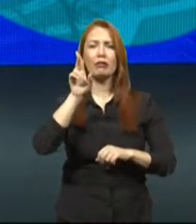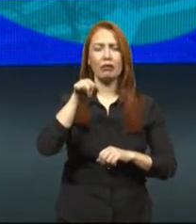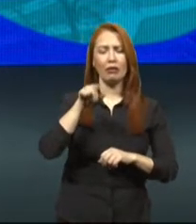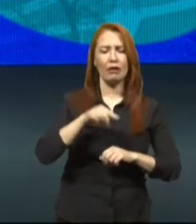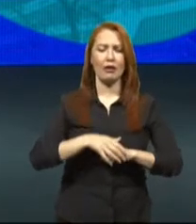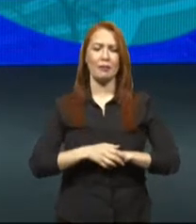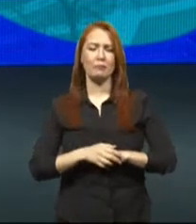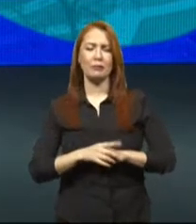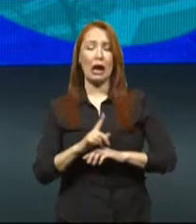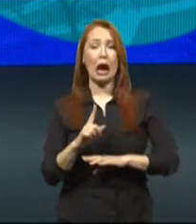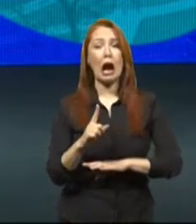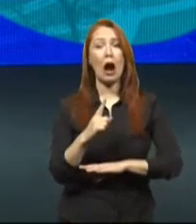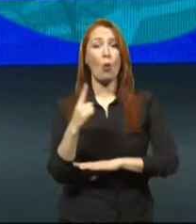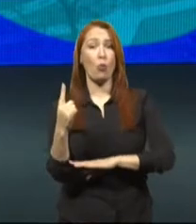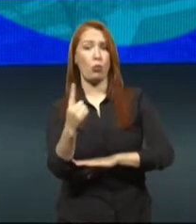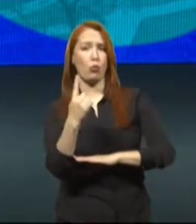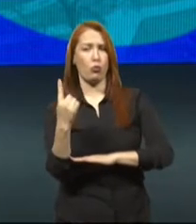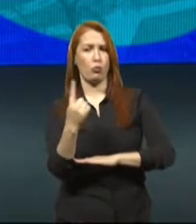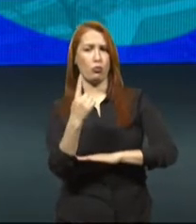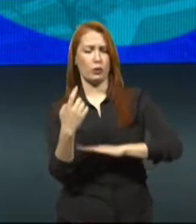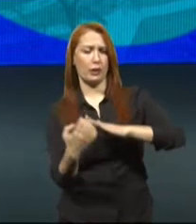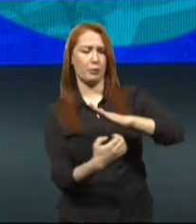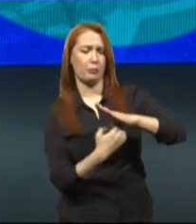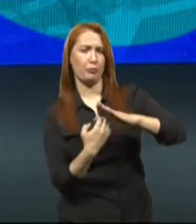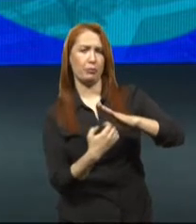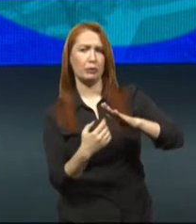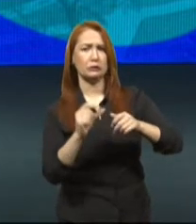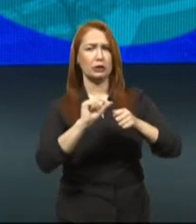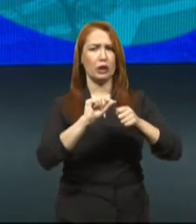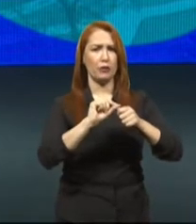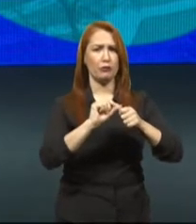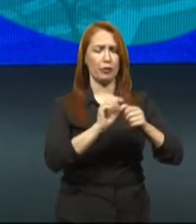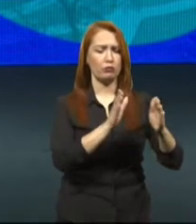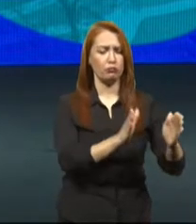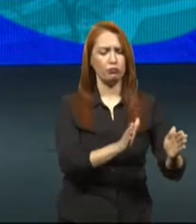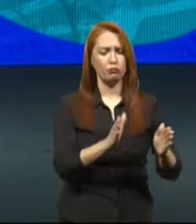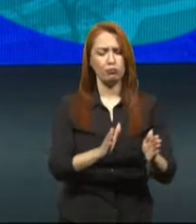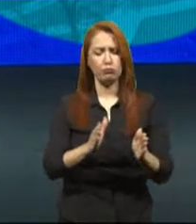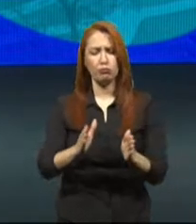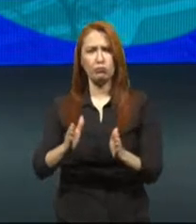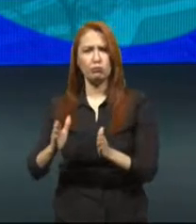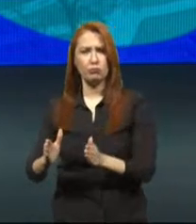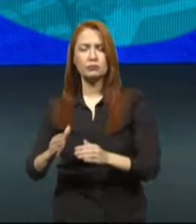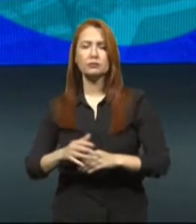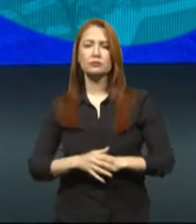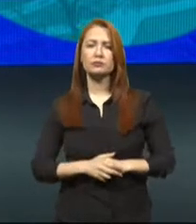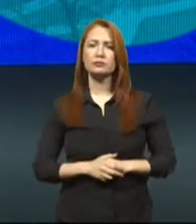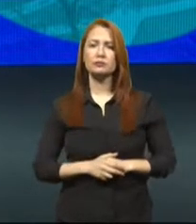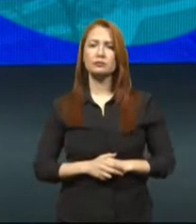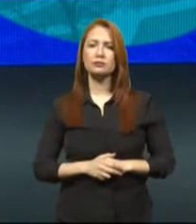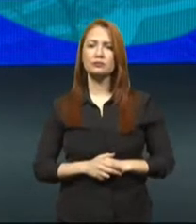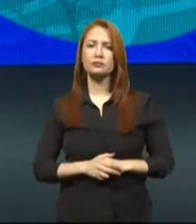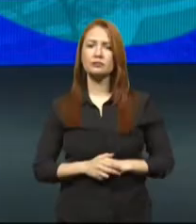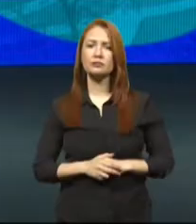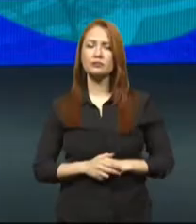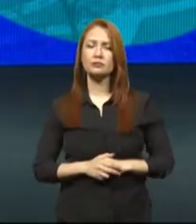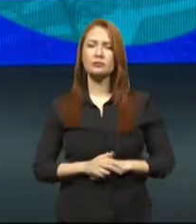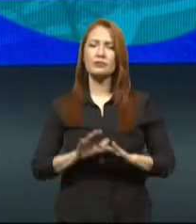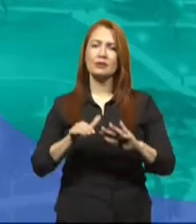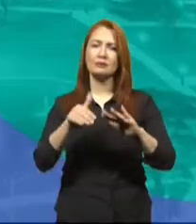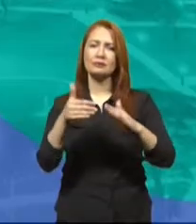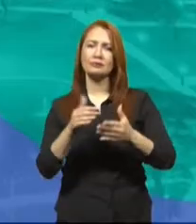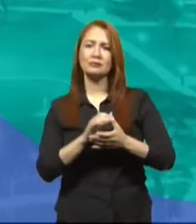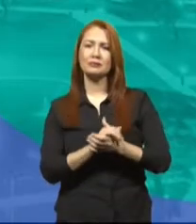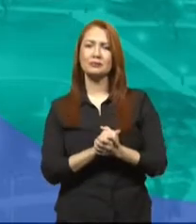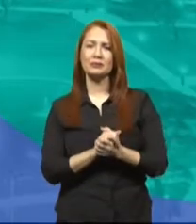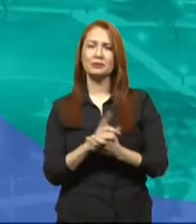a única cooperativa que faz todo esse processo, né? E isso nos deixa